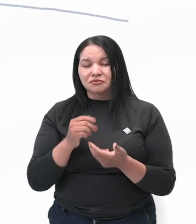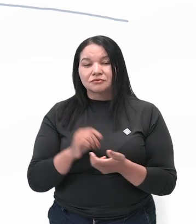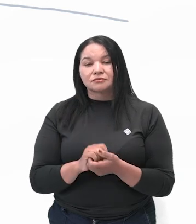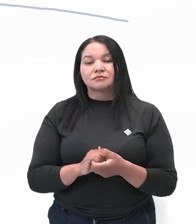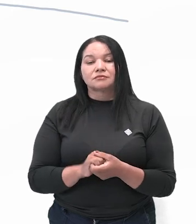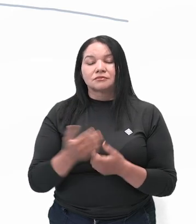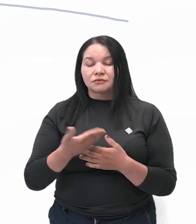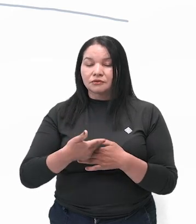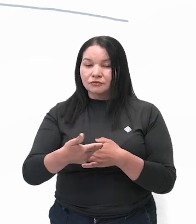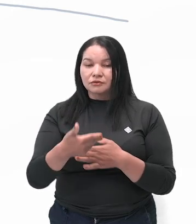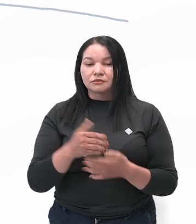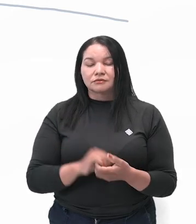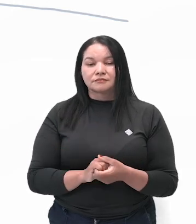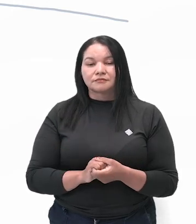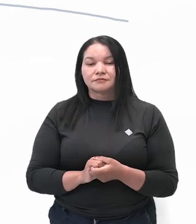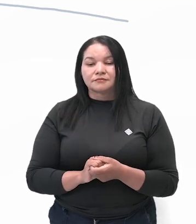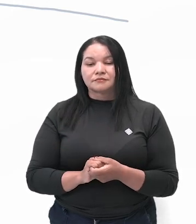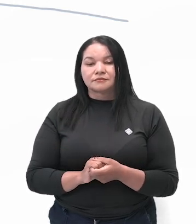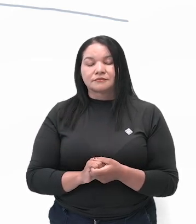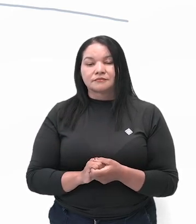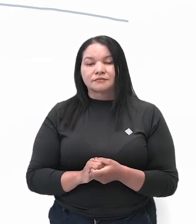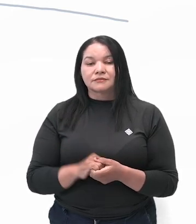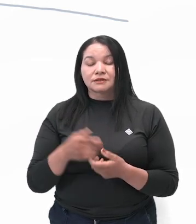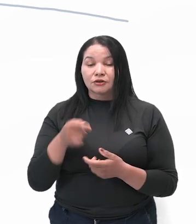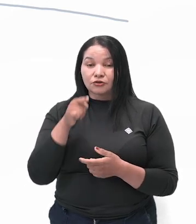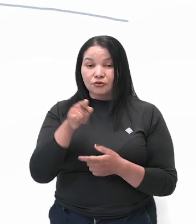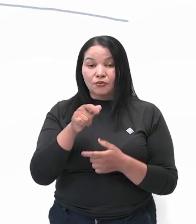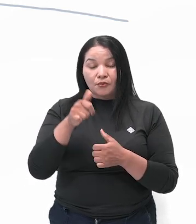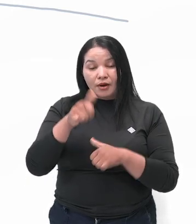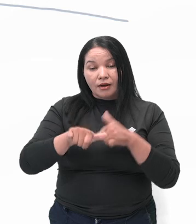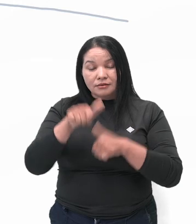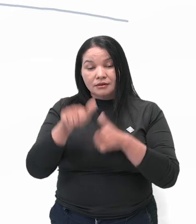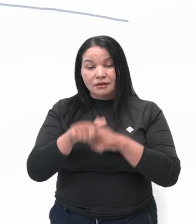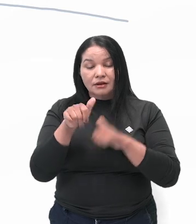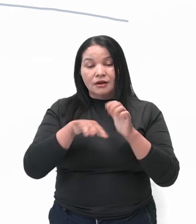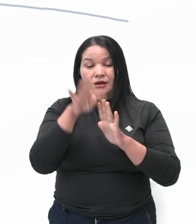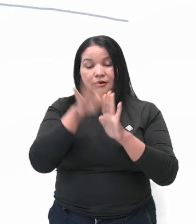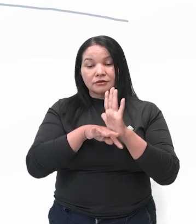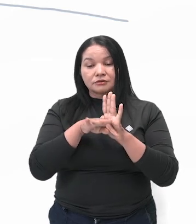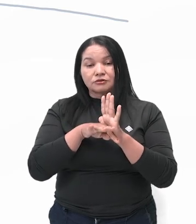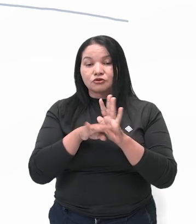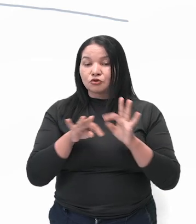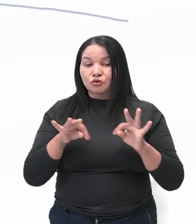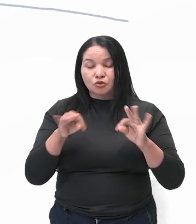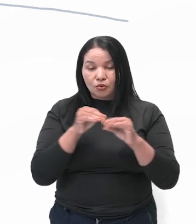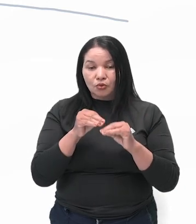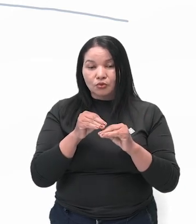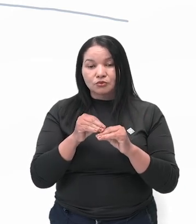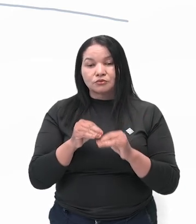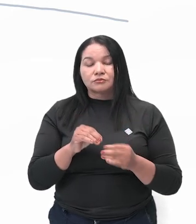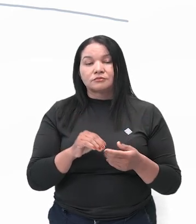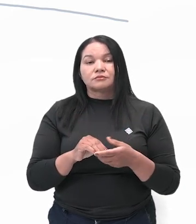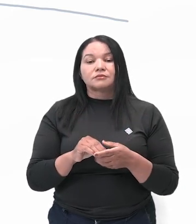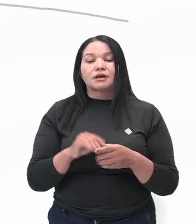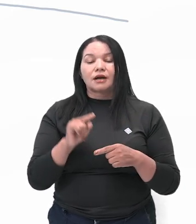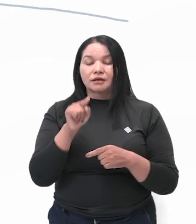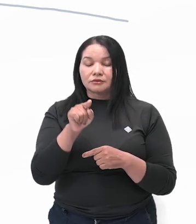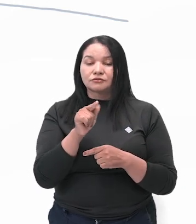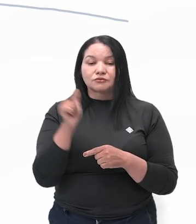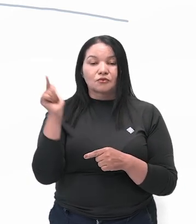em diante. Você vai fazer análise desse texto todo para que você